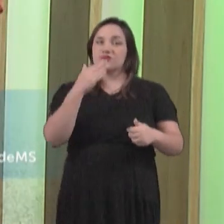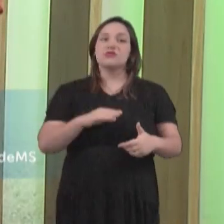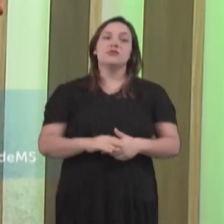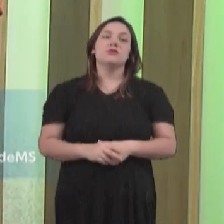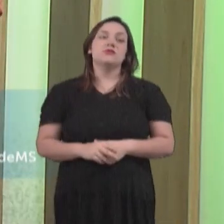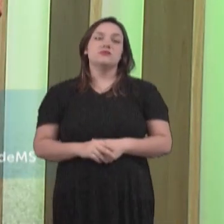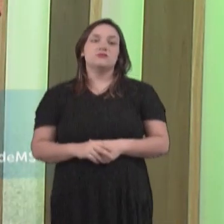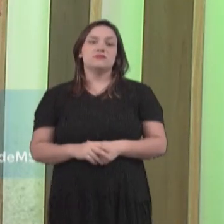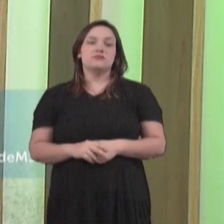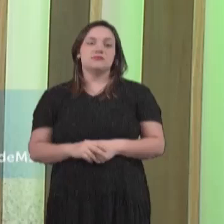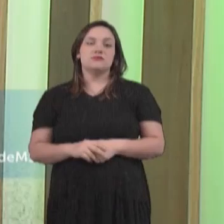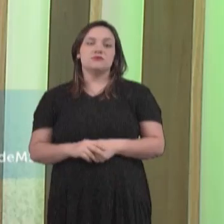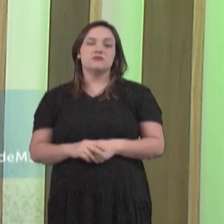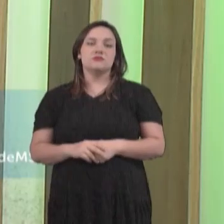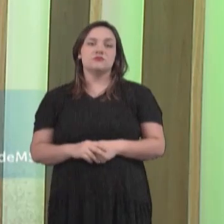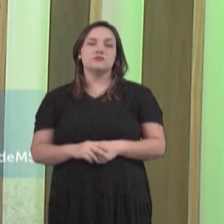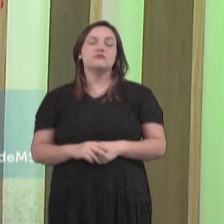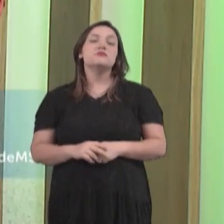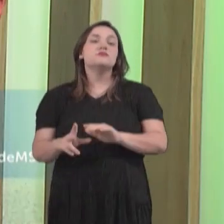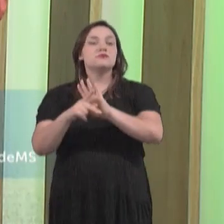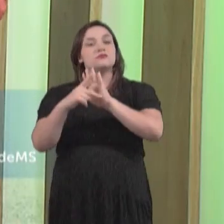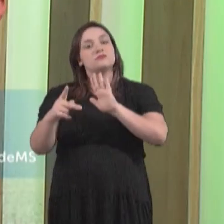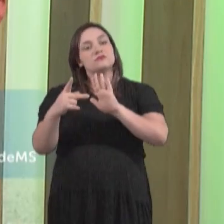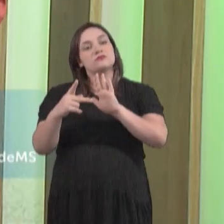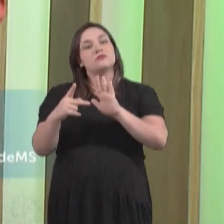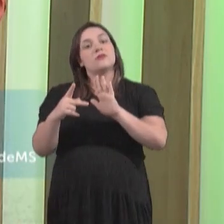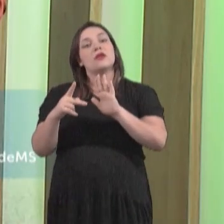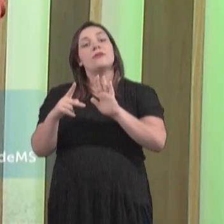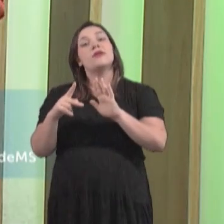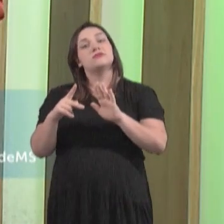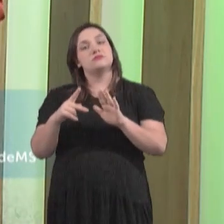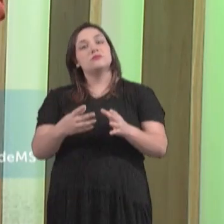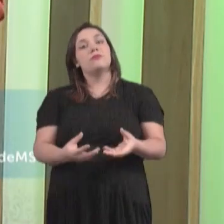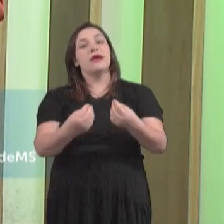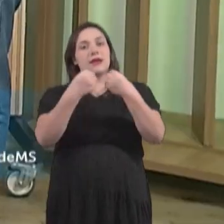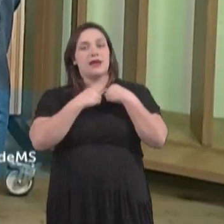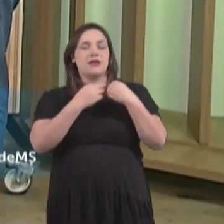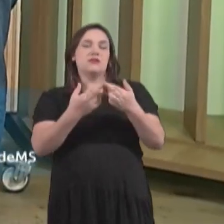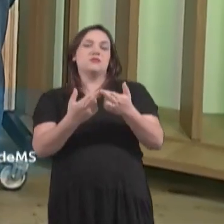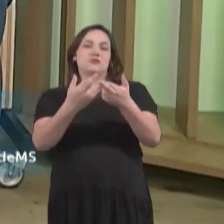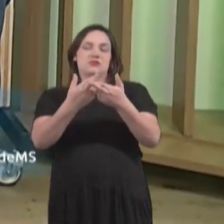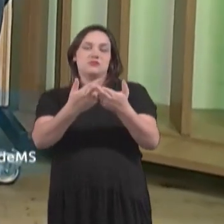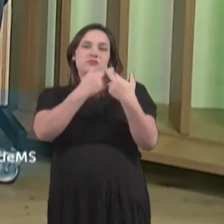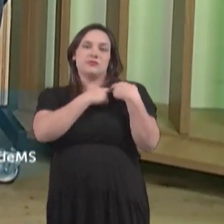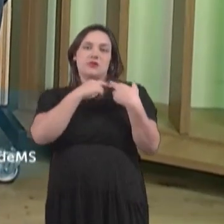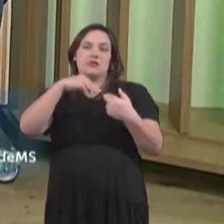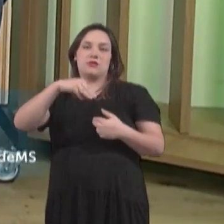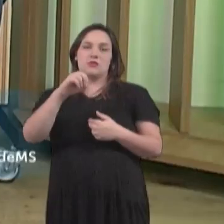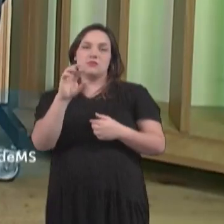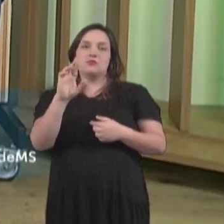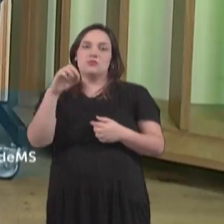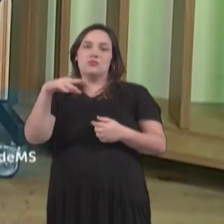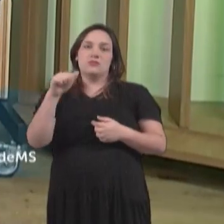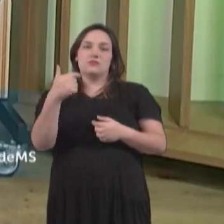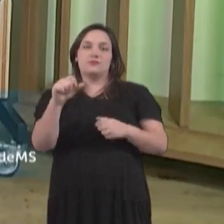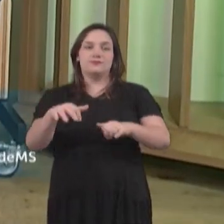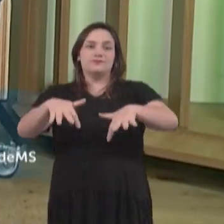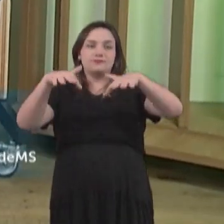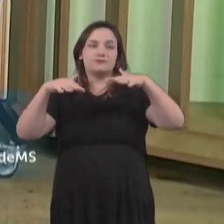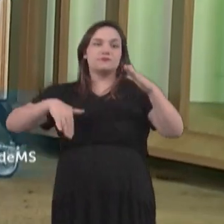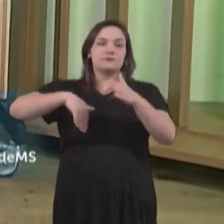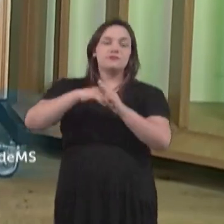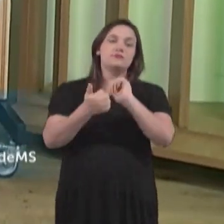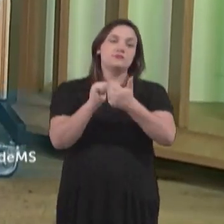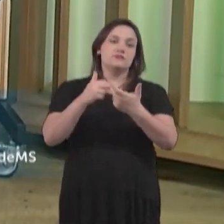pedido quanto à gestão. Então, hoje à tarde, eles debatem esse assunto e dão encaminhamento até